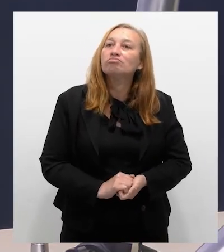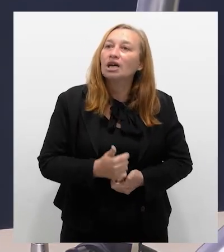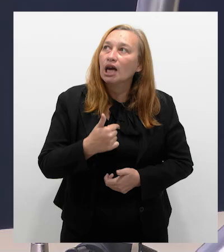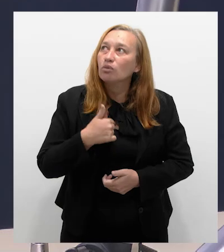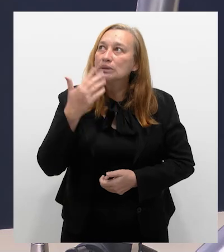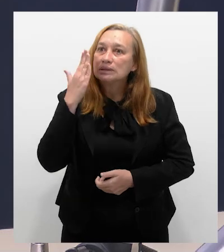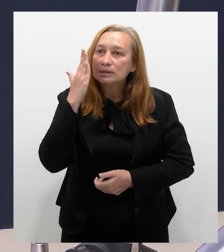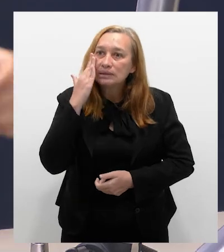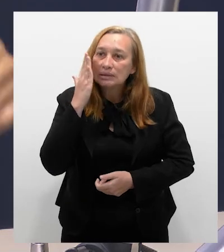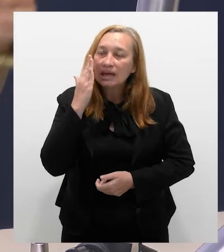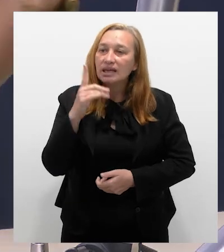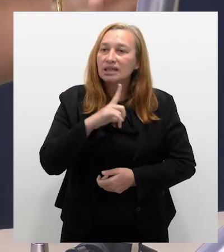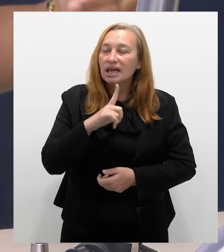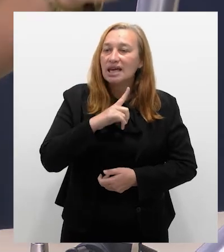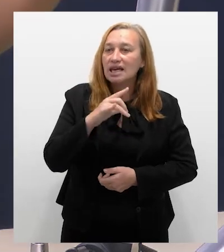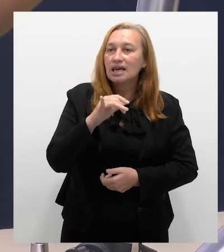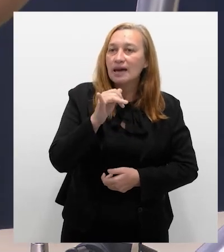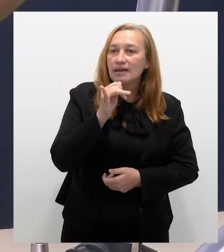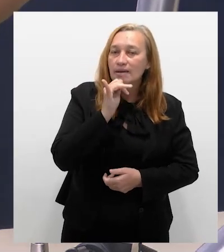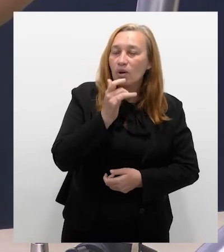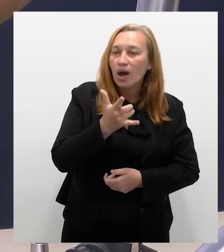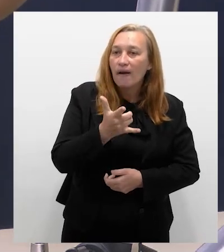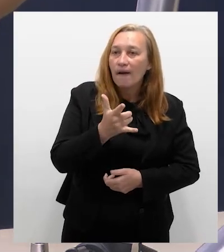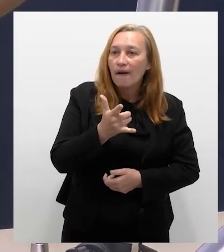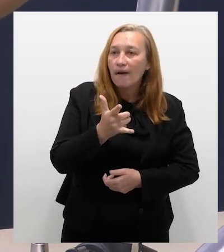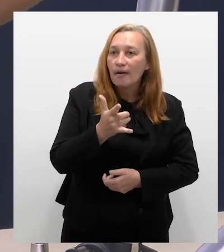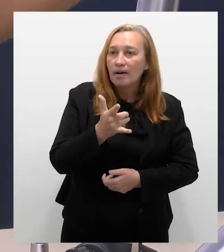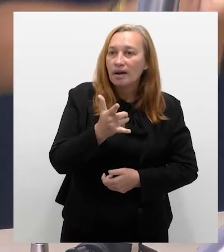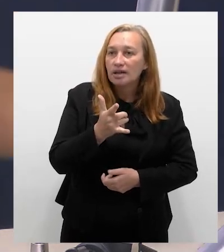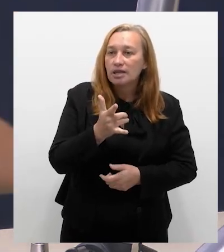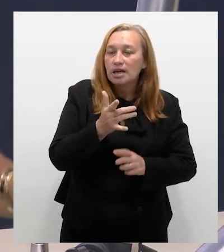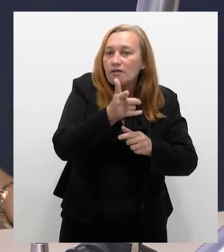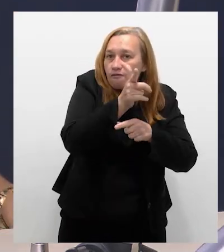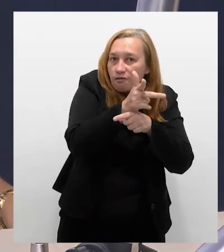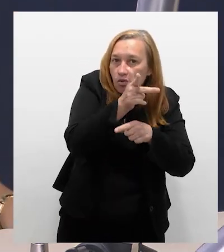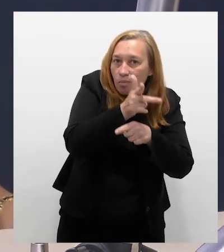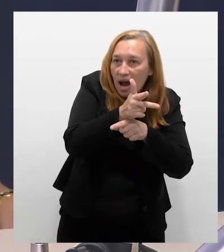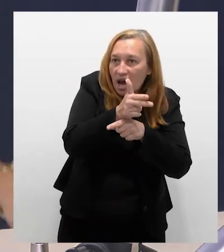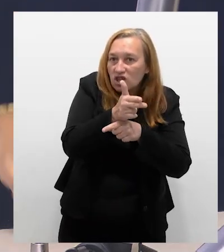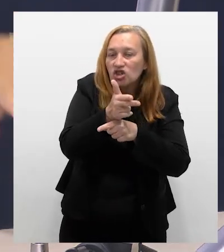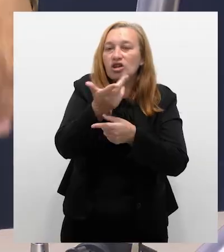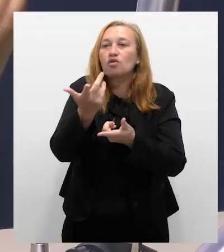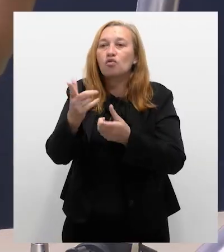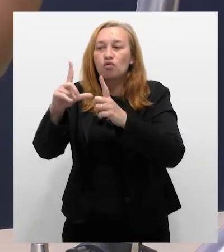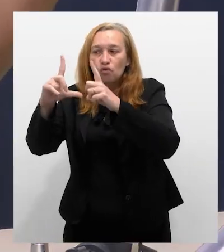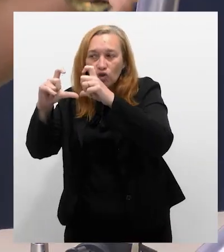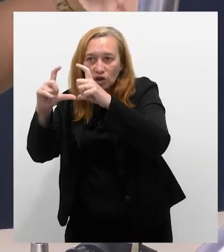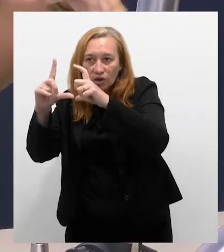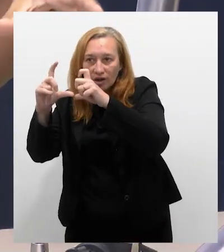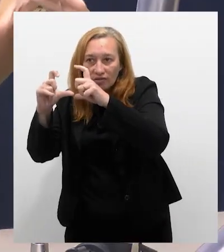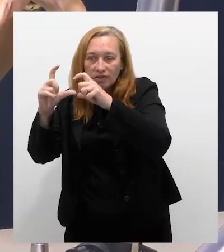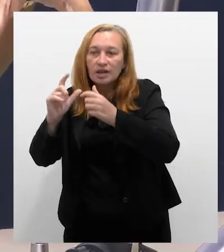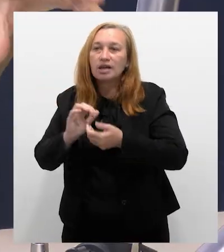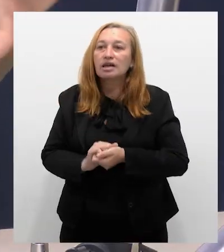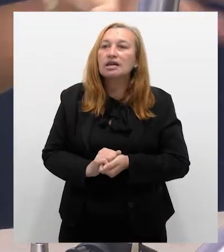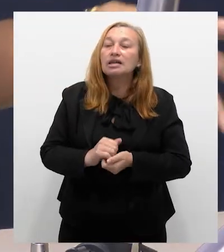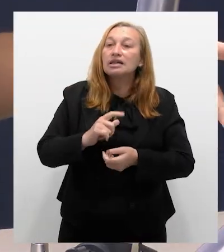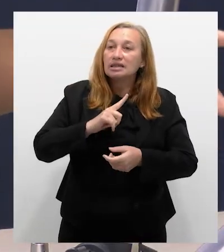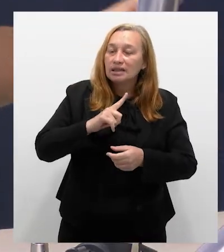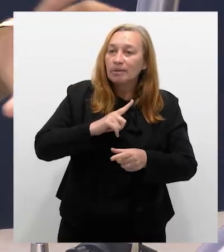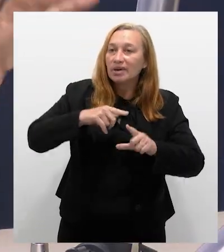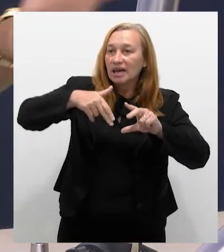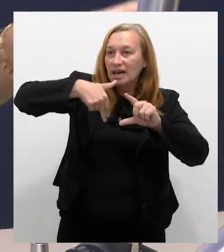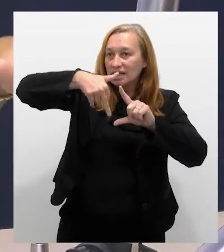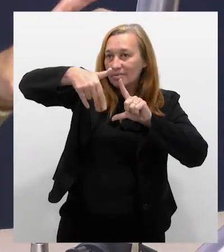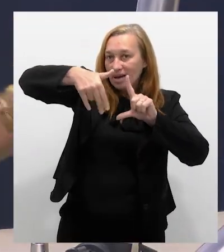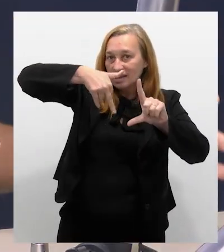Eu sei que existe, por exemplo, a filmagem, a fotografia, que existe também a animação